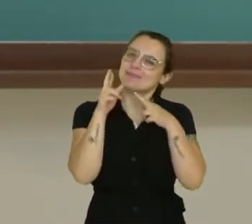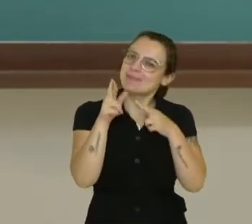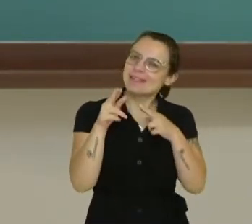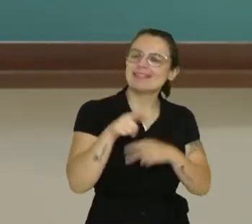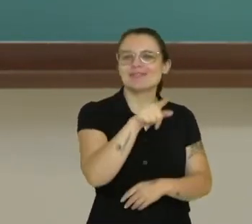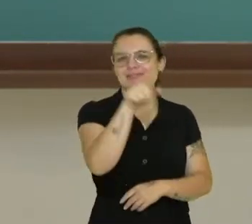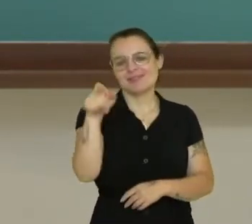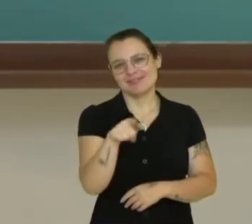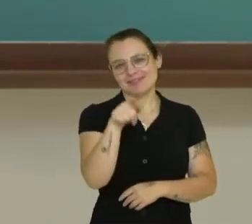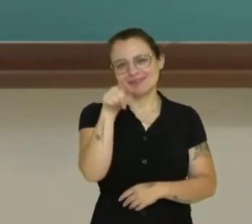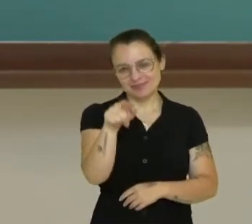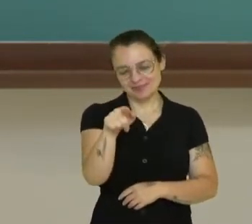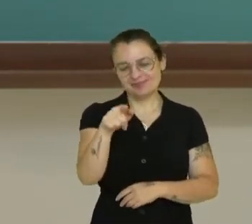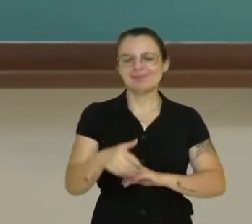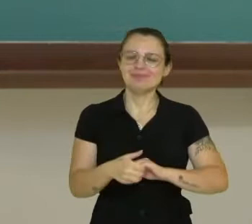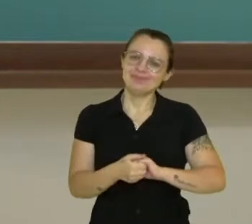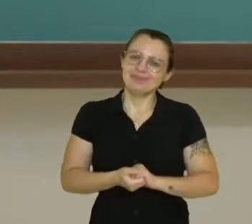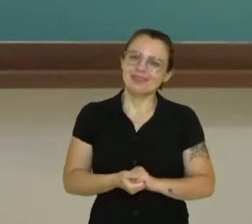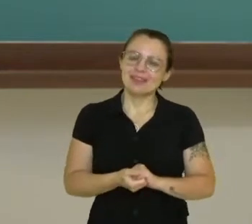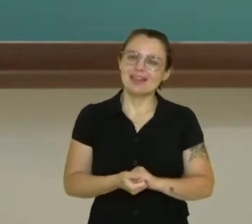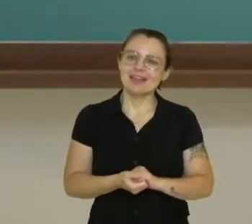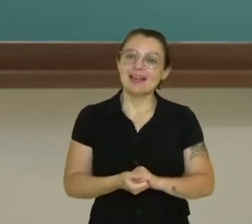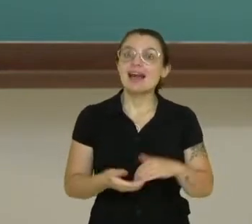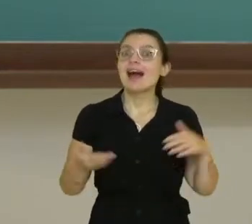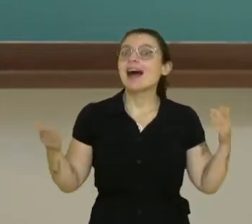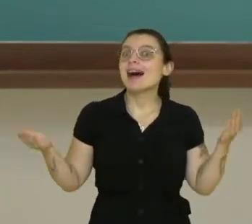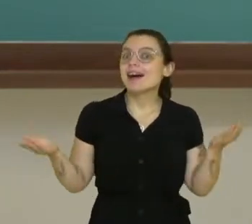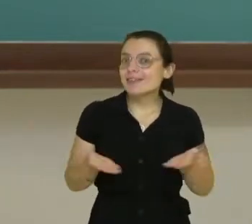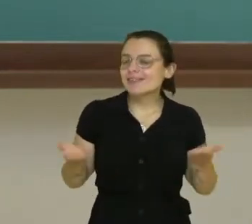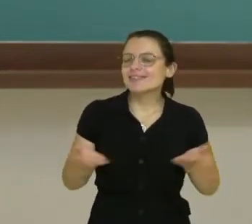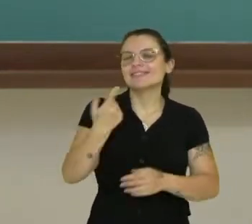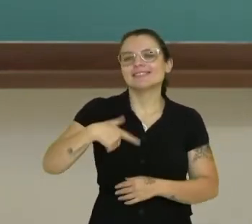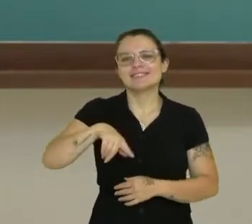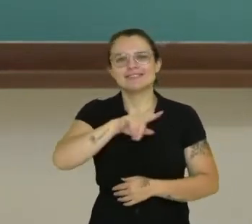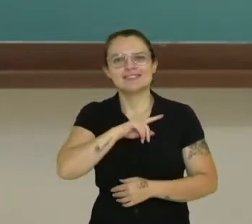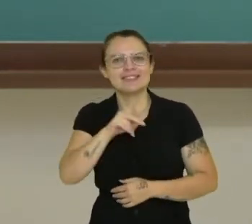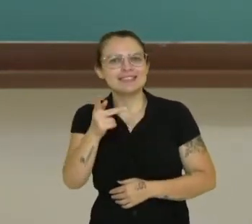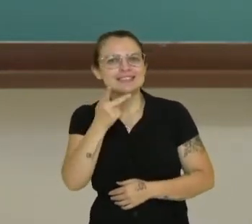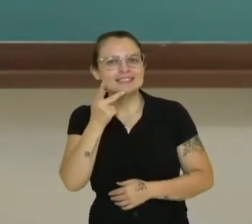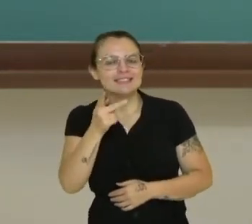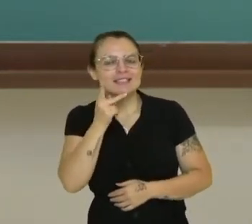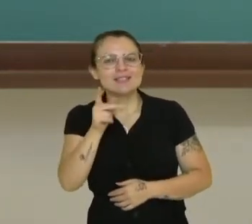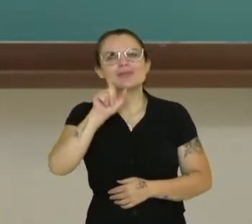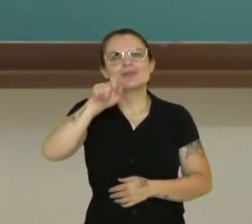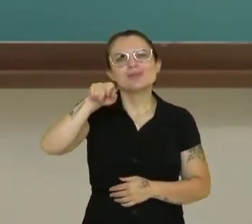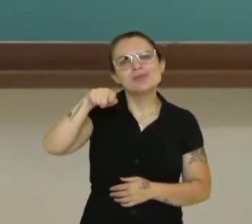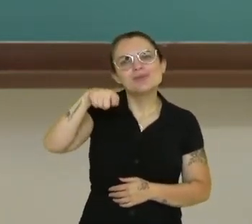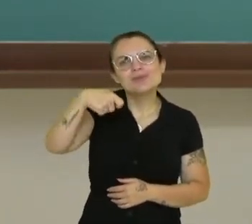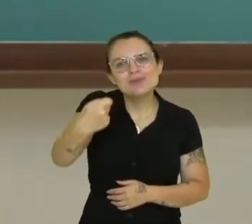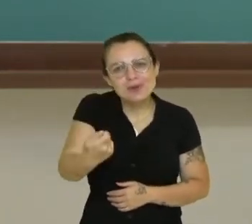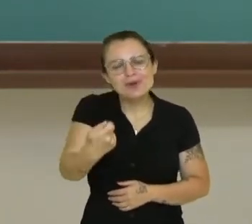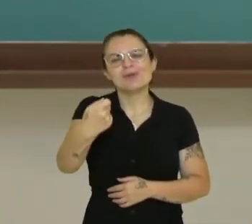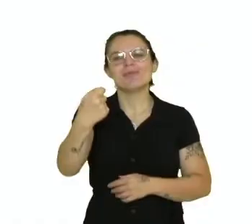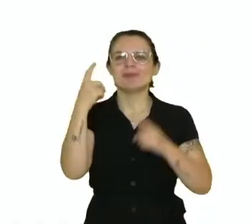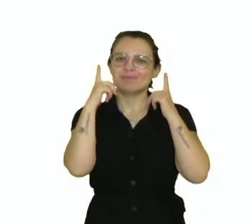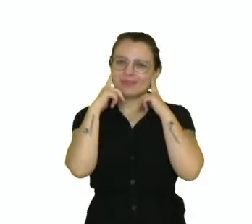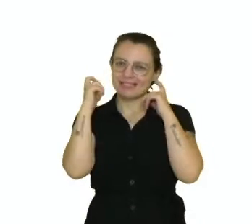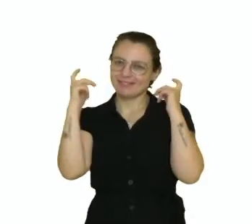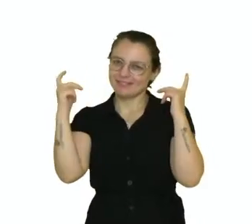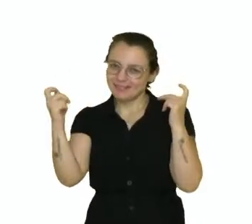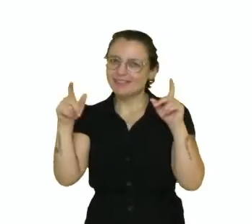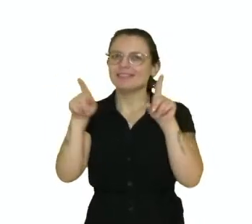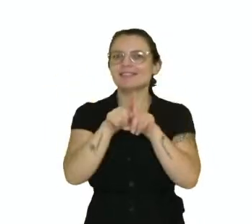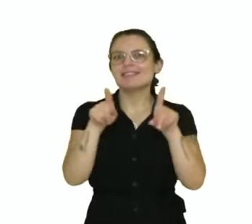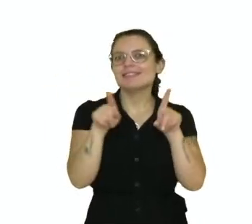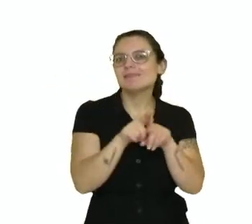você. Nesta aula nós iremos falar sobre fontes sonoras e instrumentos musicais. Me acompanhe.